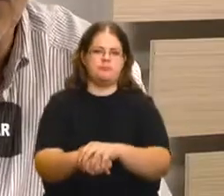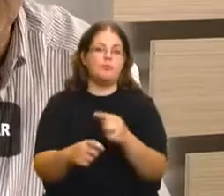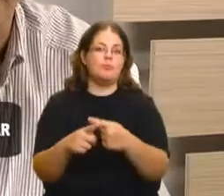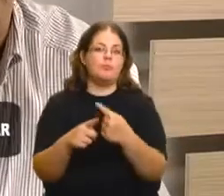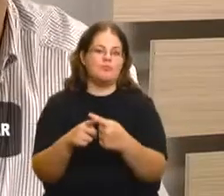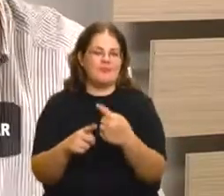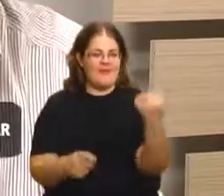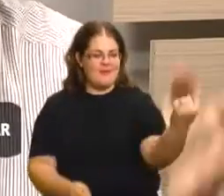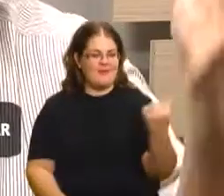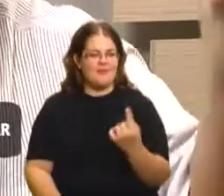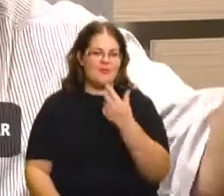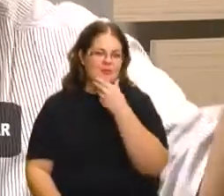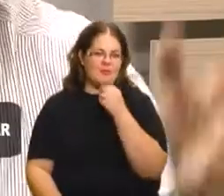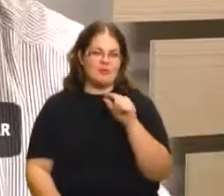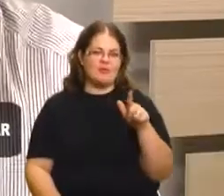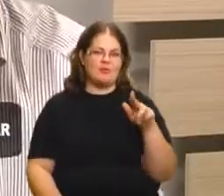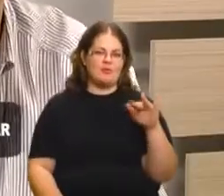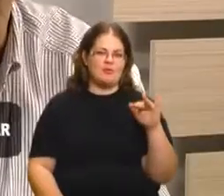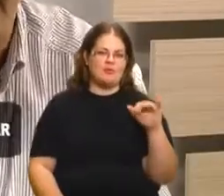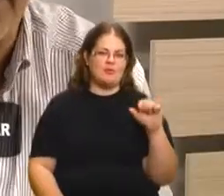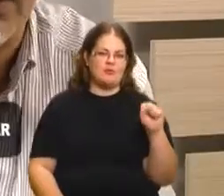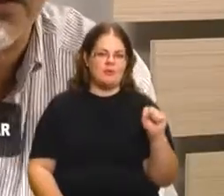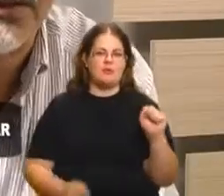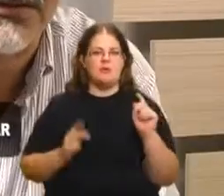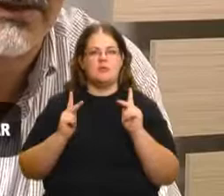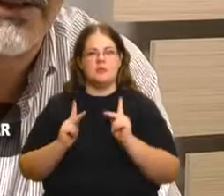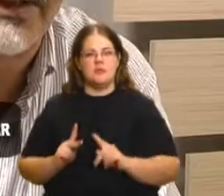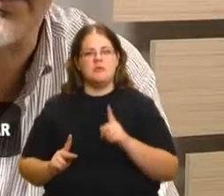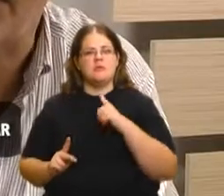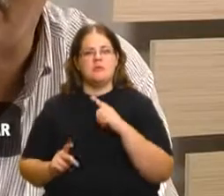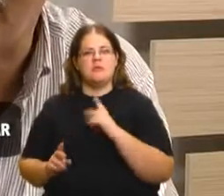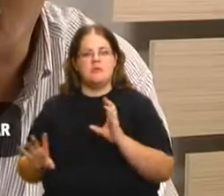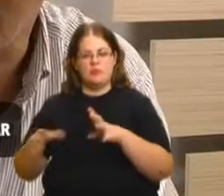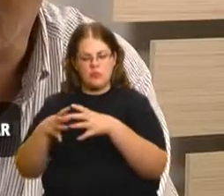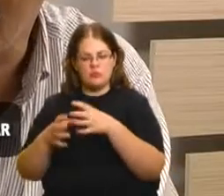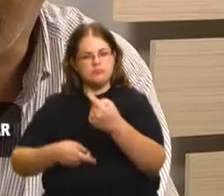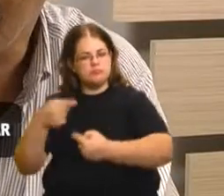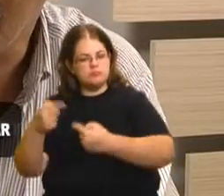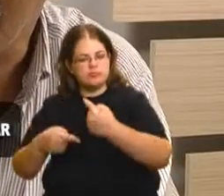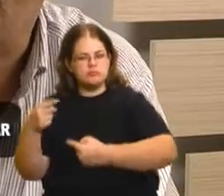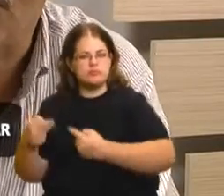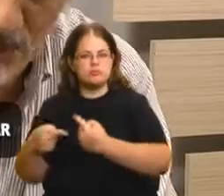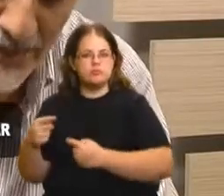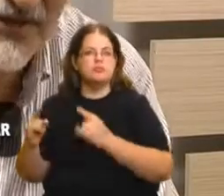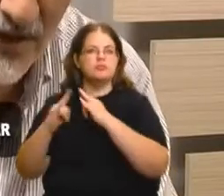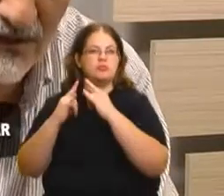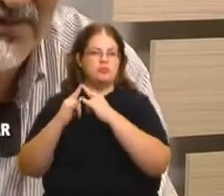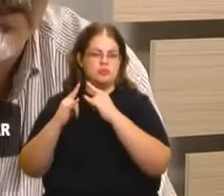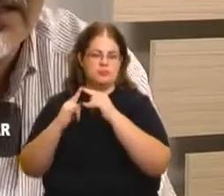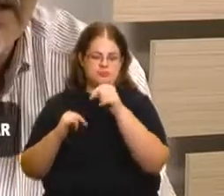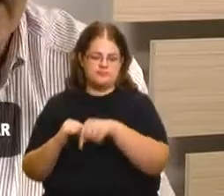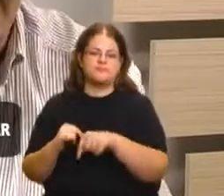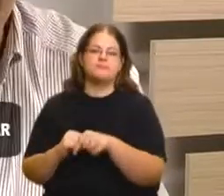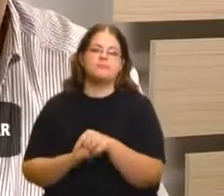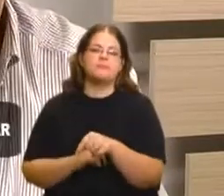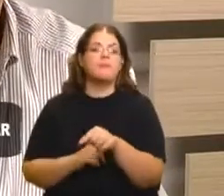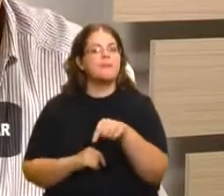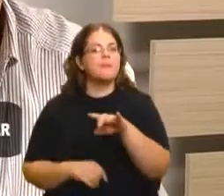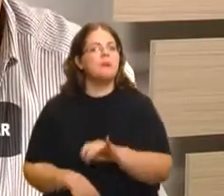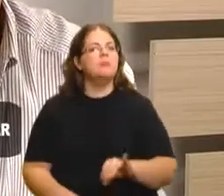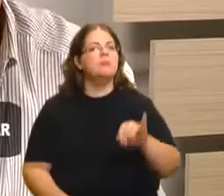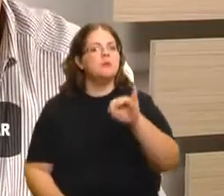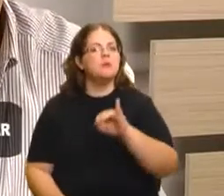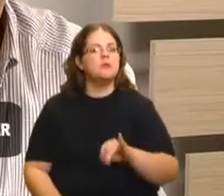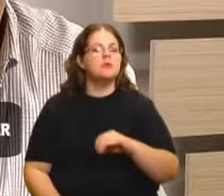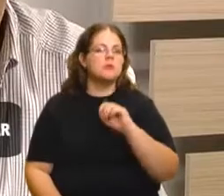professor Lucas, como o pessoal ali do IMA, que trabalha a Comissão da Verdade aqui em Pelotas, Instituto Mário Alves, é importante